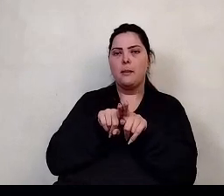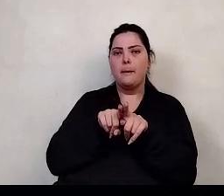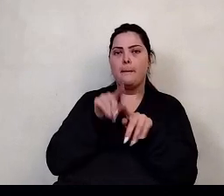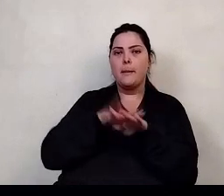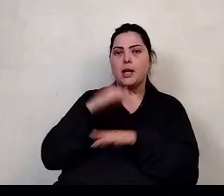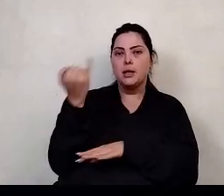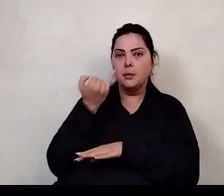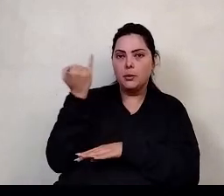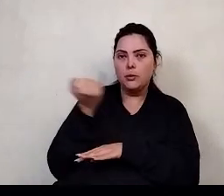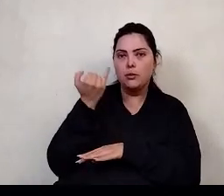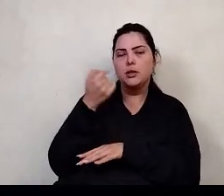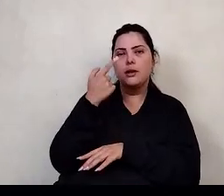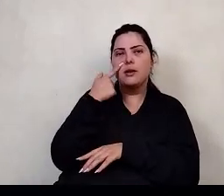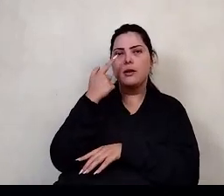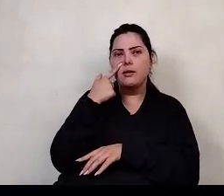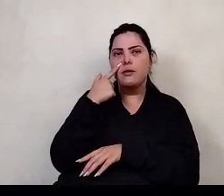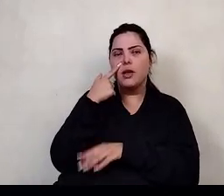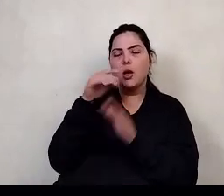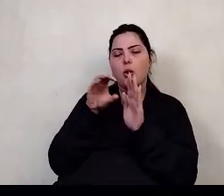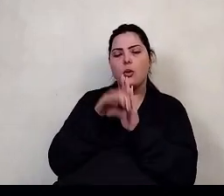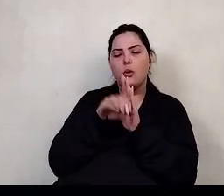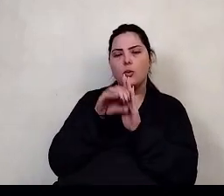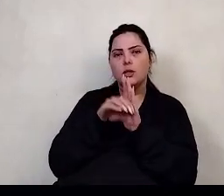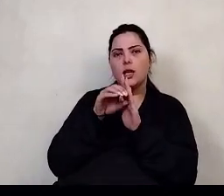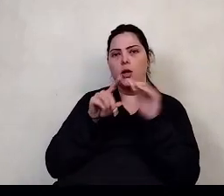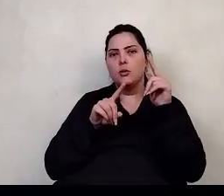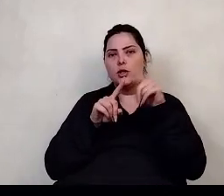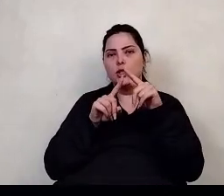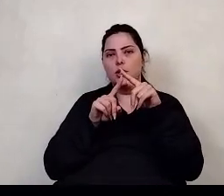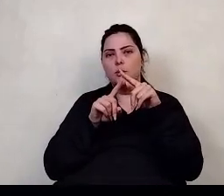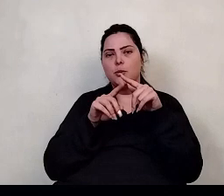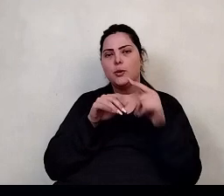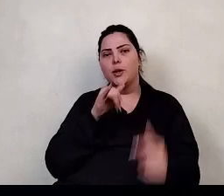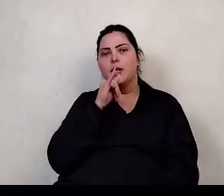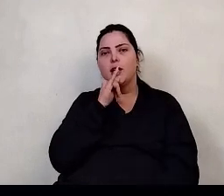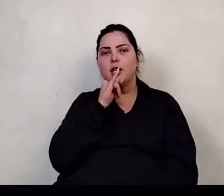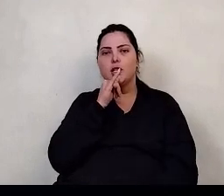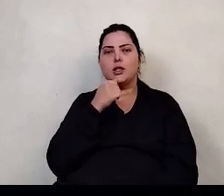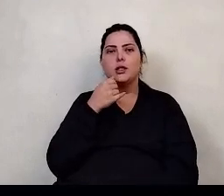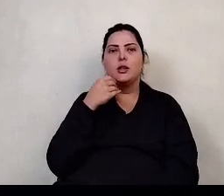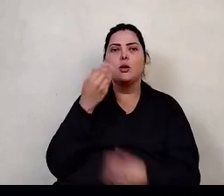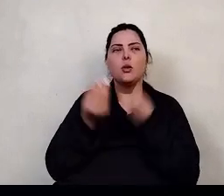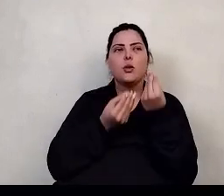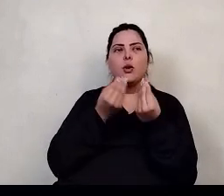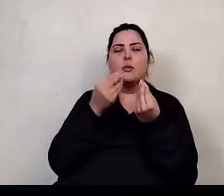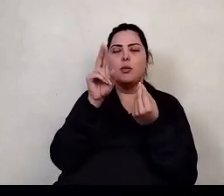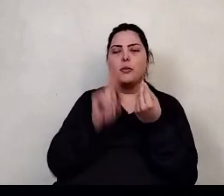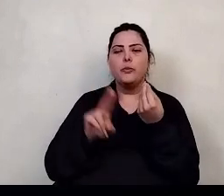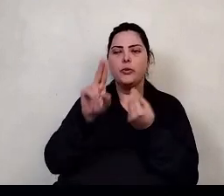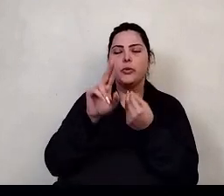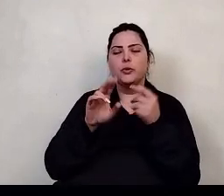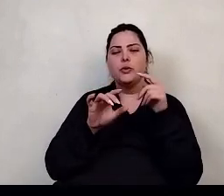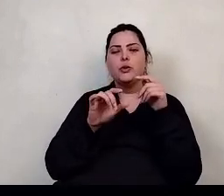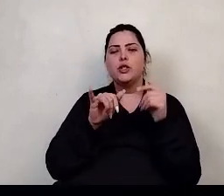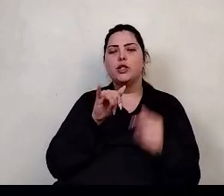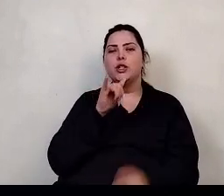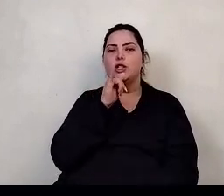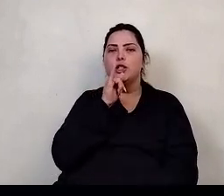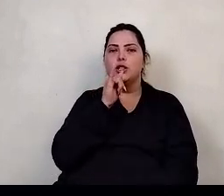questões puramente conceituais dos tipos de teste é como que eu consigo usar os tipos de teste para entregar a funcionalidade.